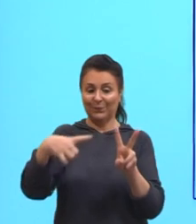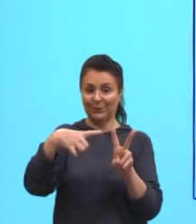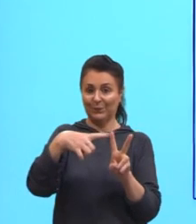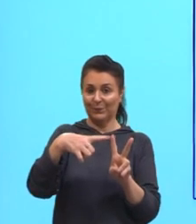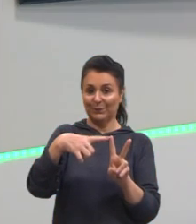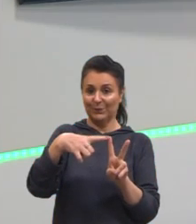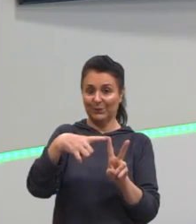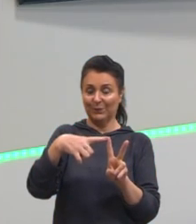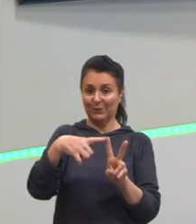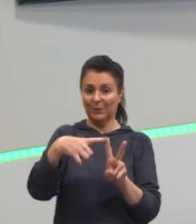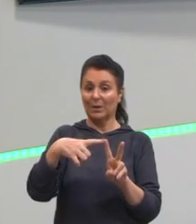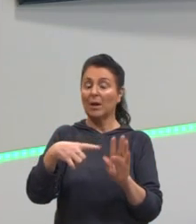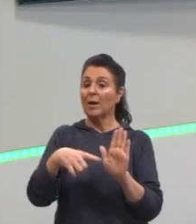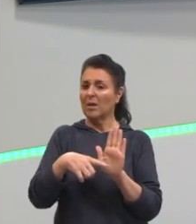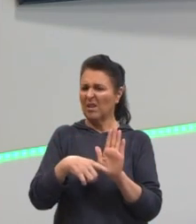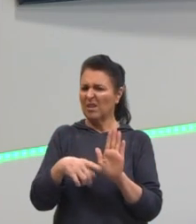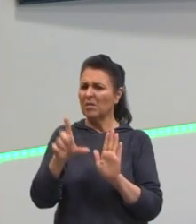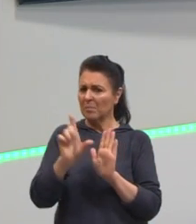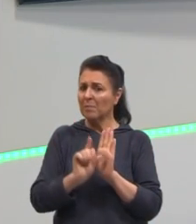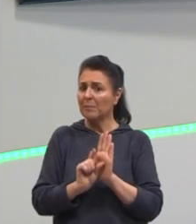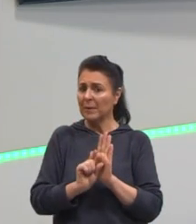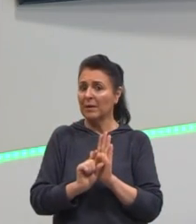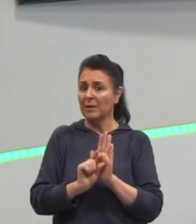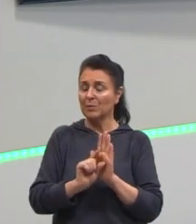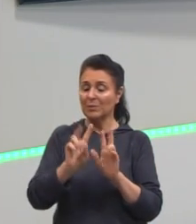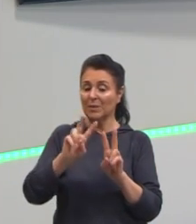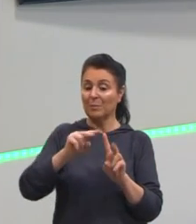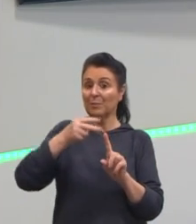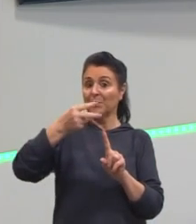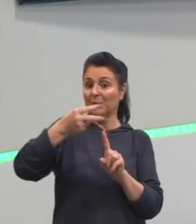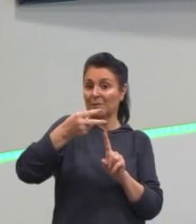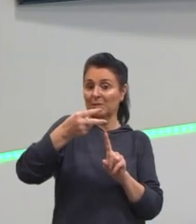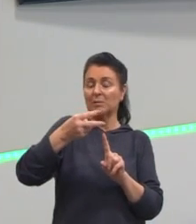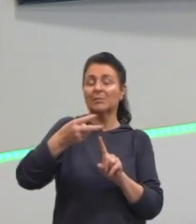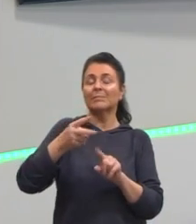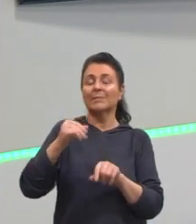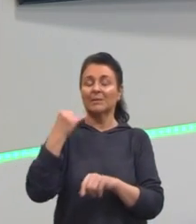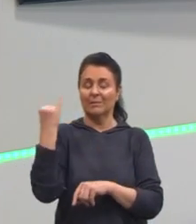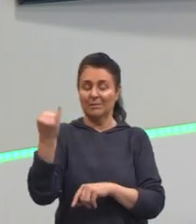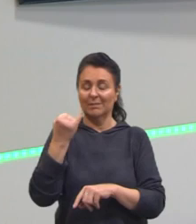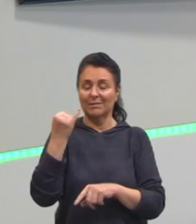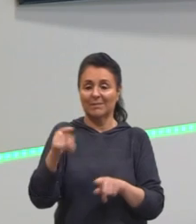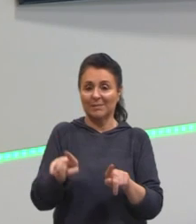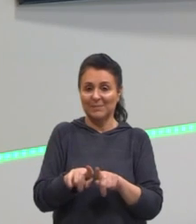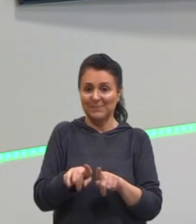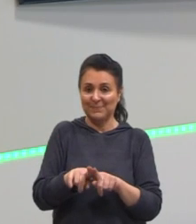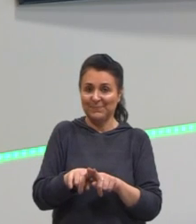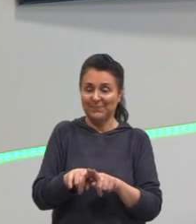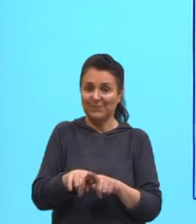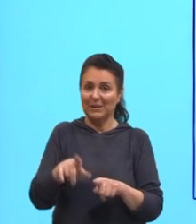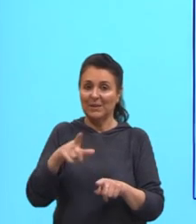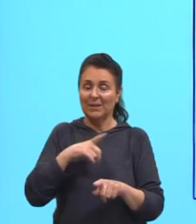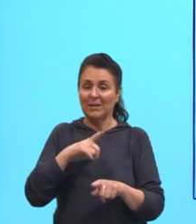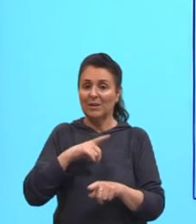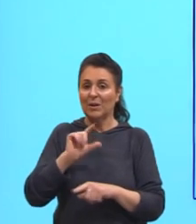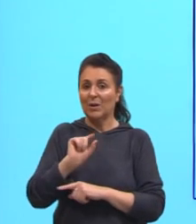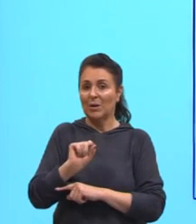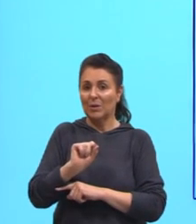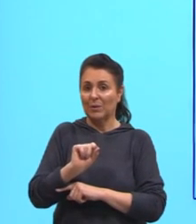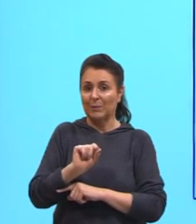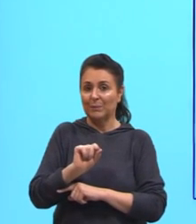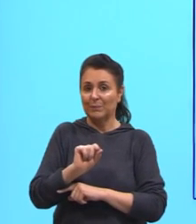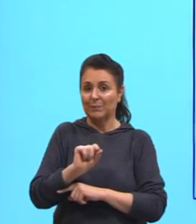menos do que as propriedades da potência tá mas elas são tão importantes quanto e Aqui nós temos o seguinte